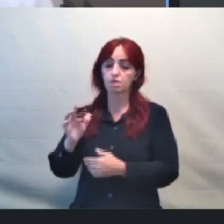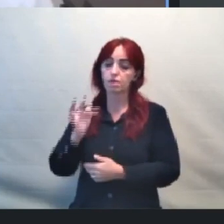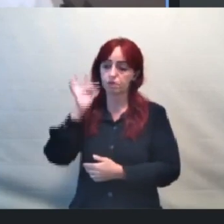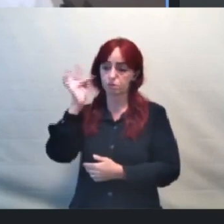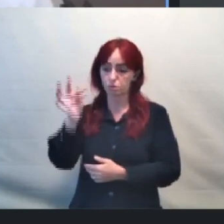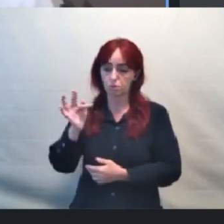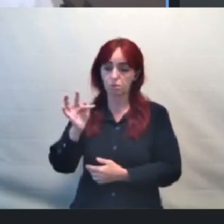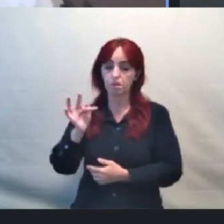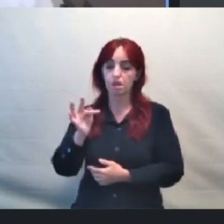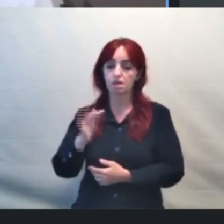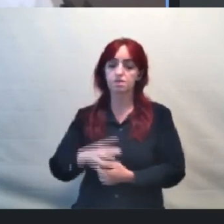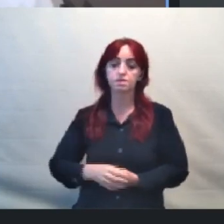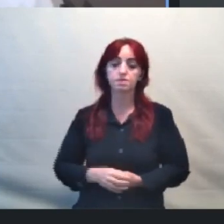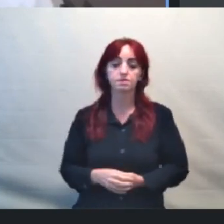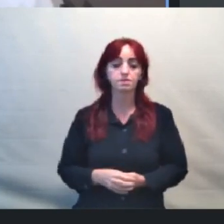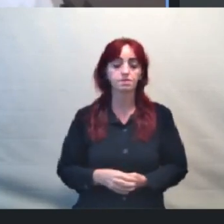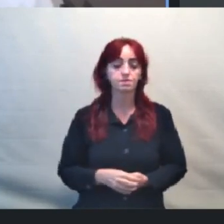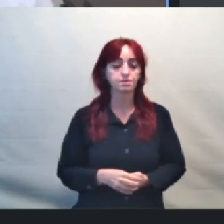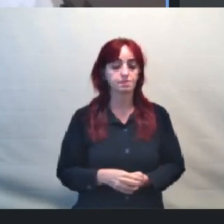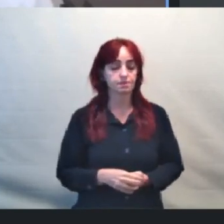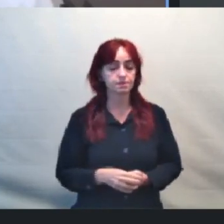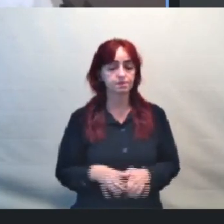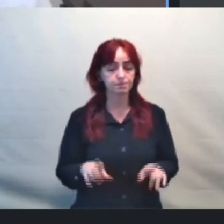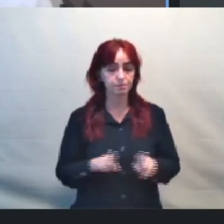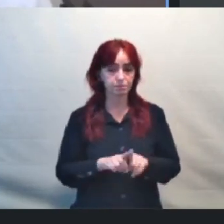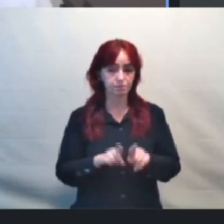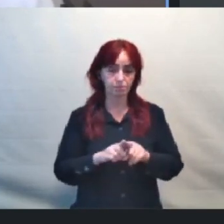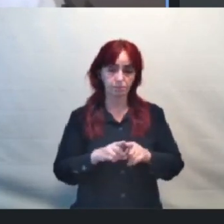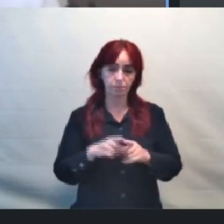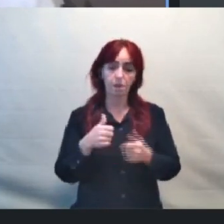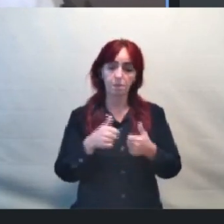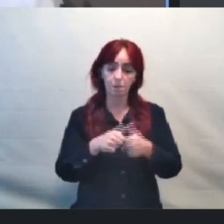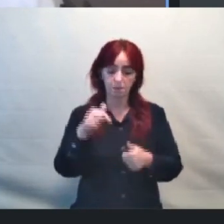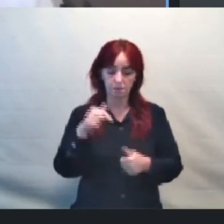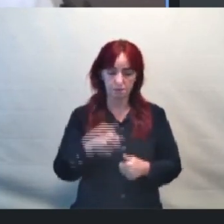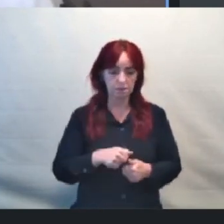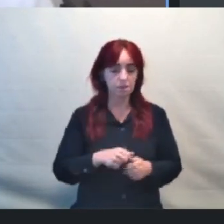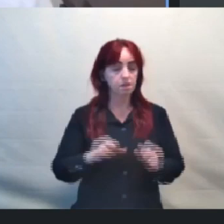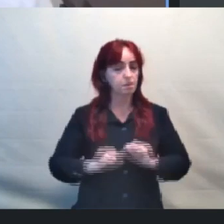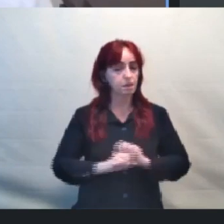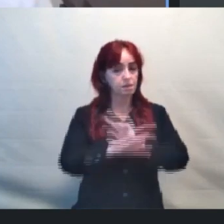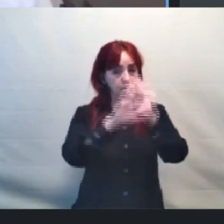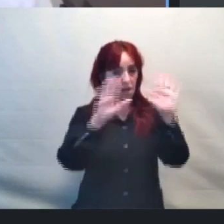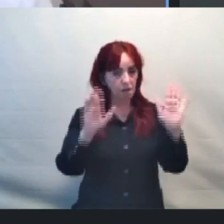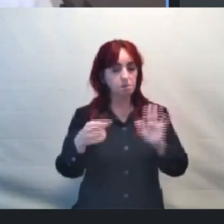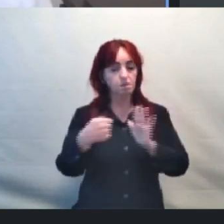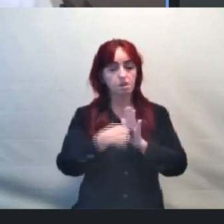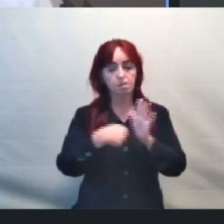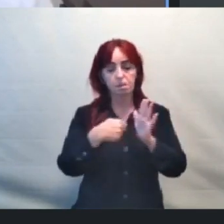você. E permanecer com o ASAC também para esclarecimentos, né, e diálogo adicional aqui, se necessário.